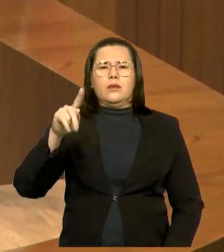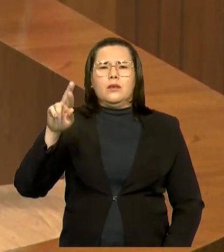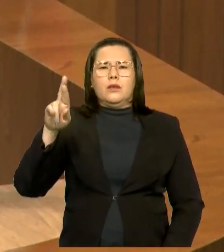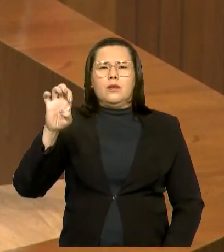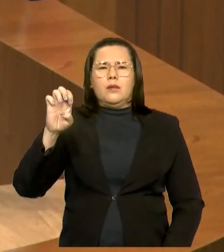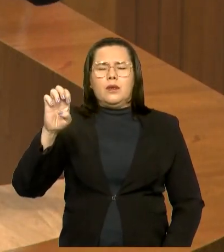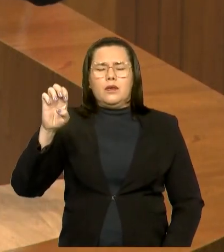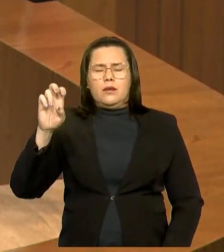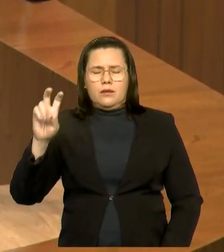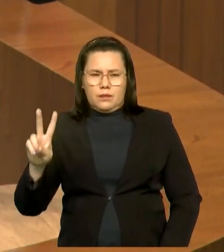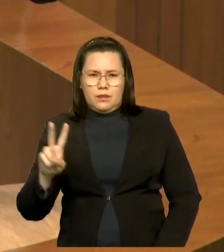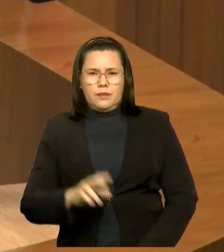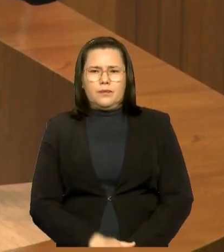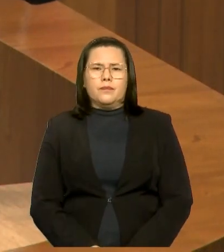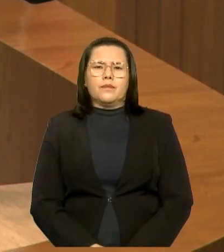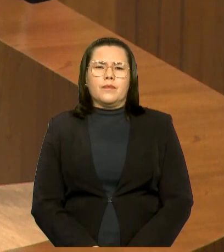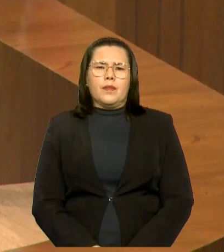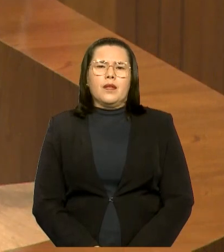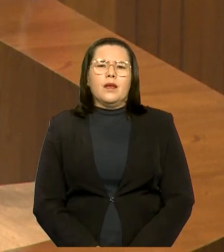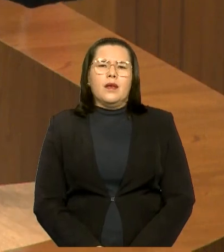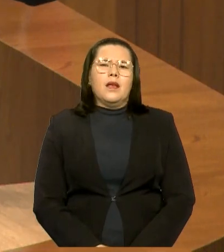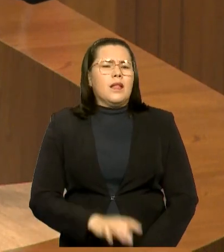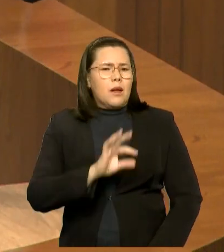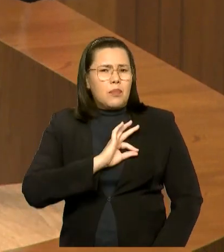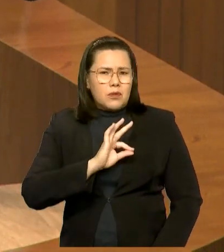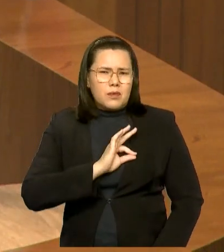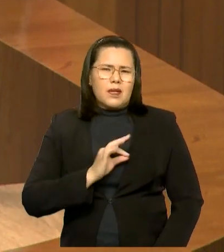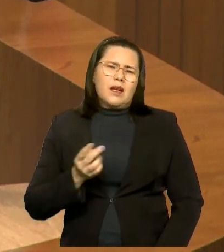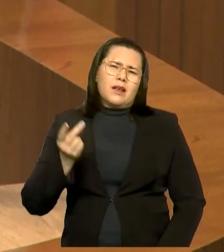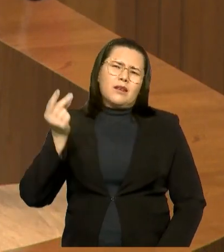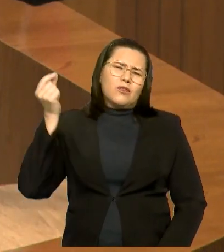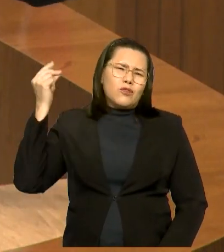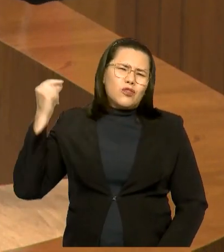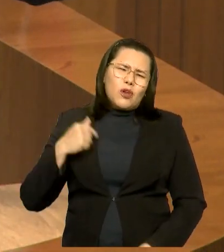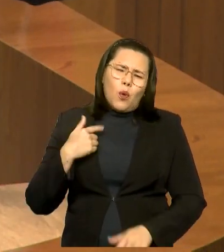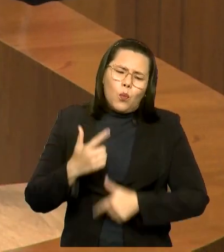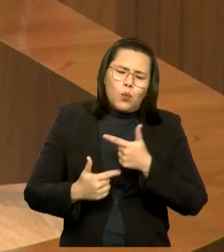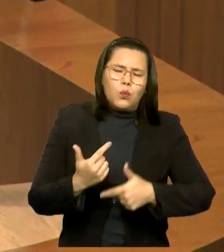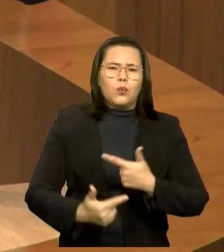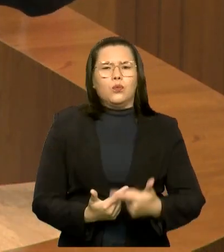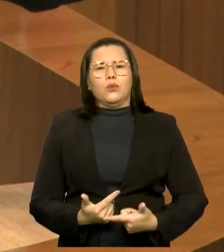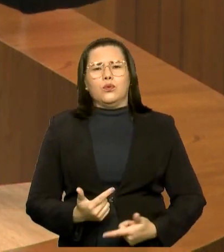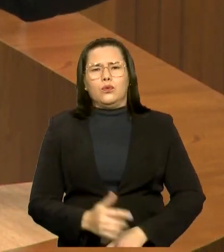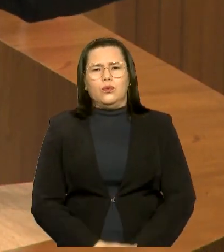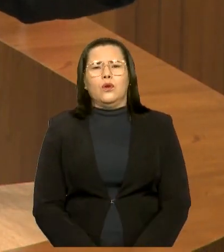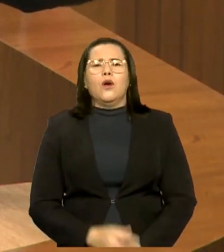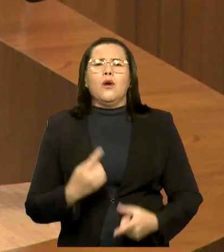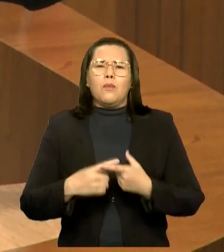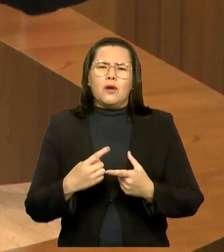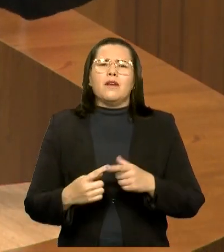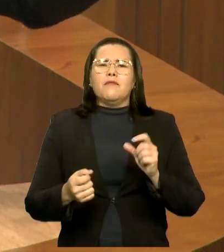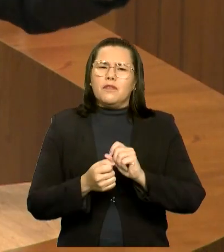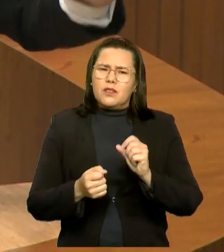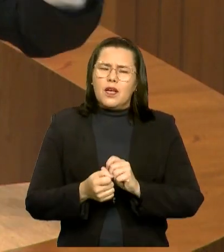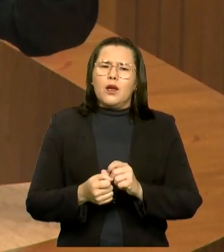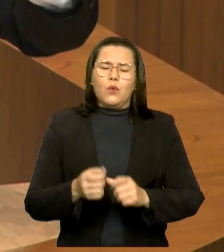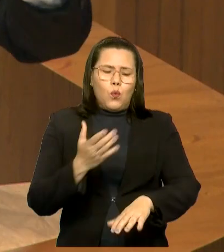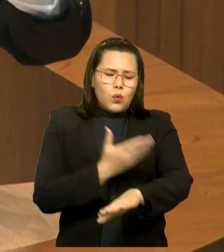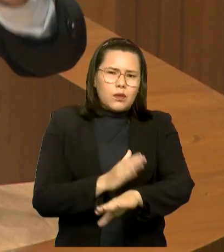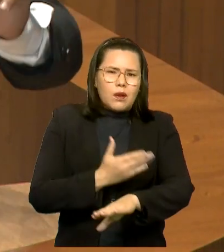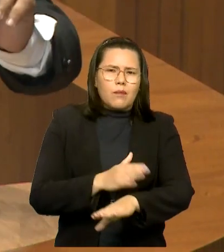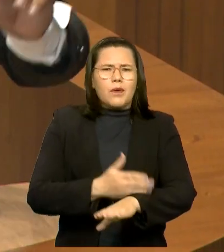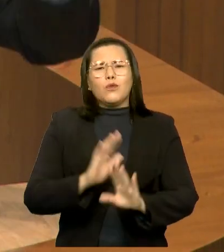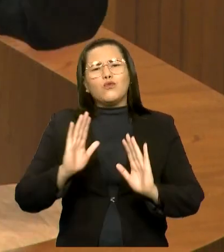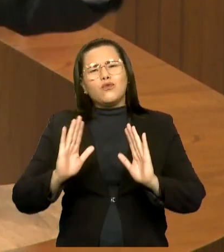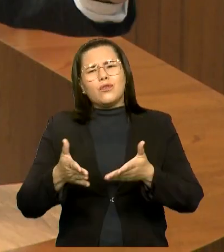formação, já receberam a matrícula no Estado e foram excluídos do serviço público. E é uma luta permanente. Homens e mulheres que largaram